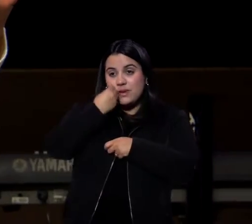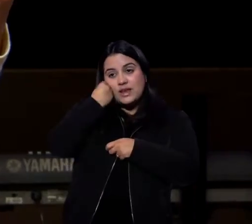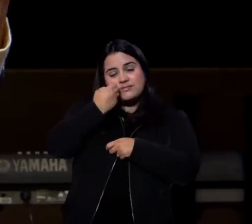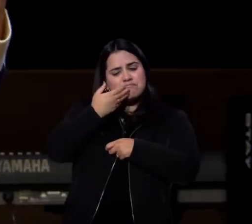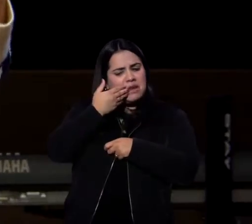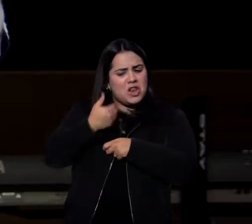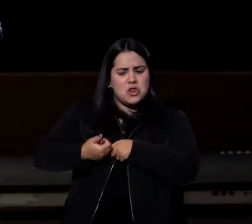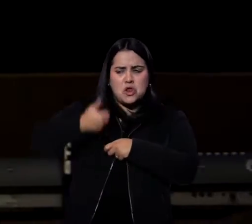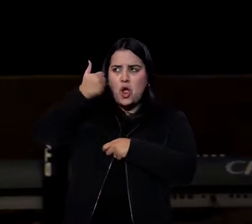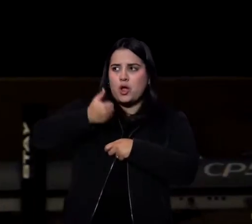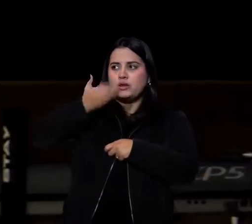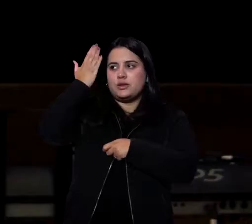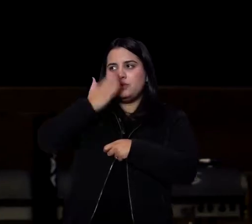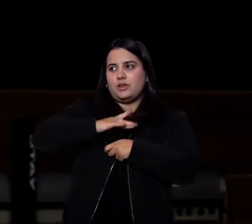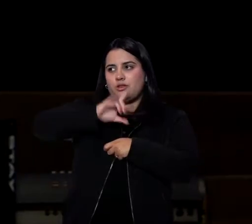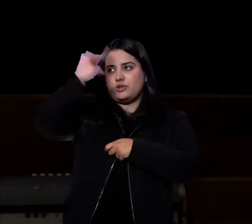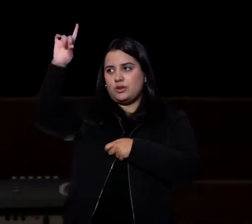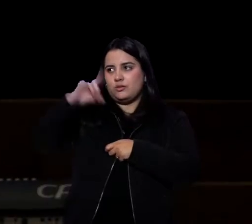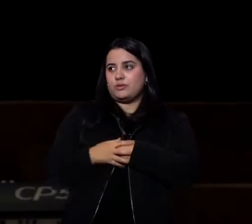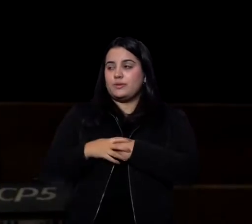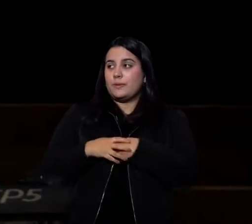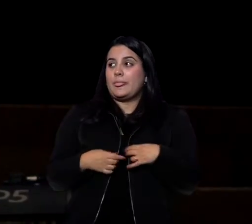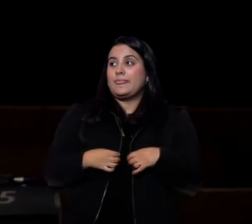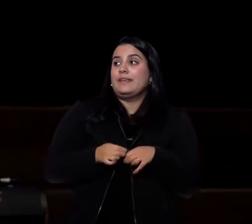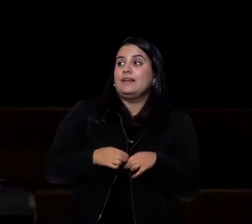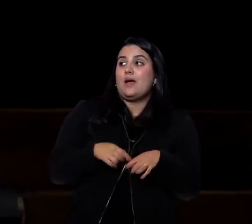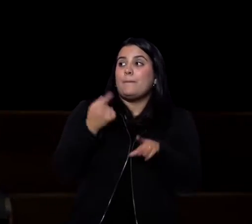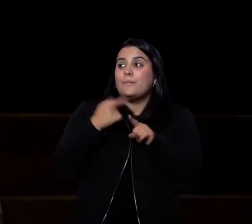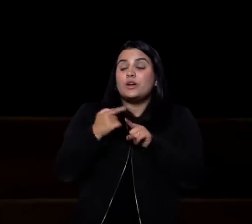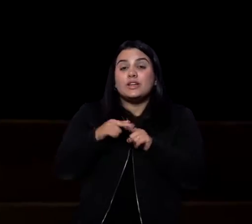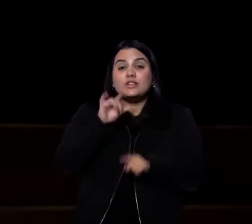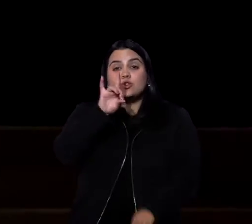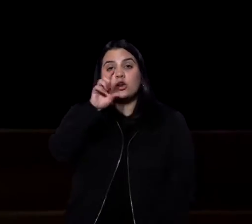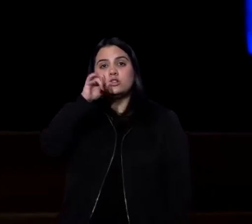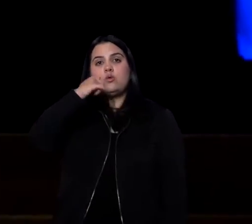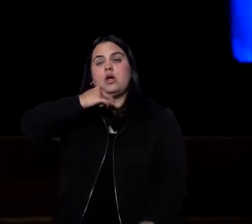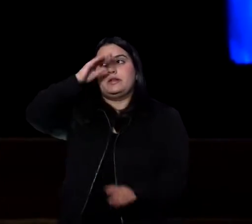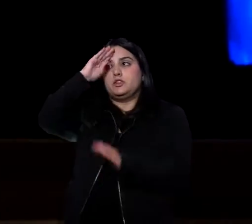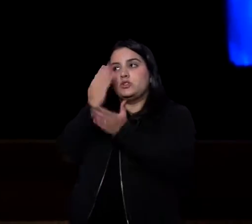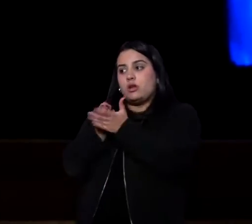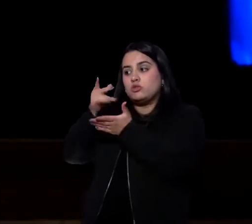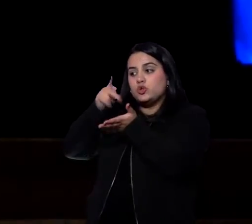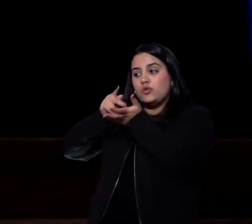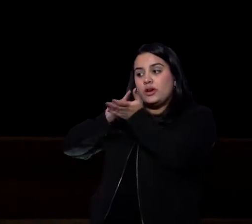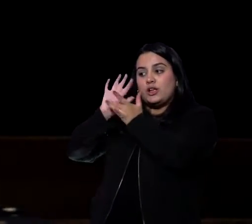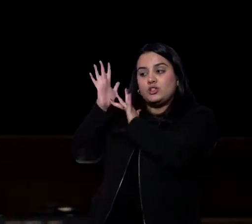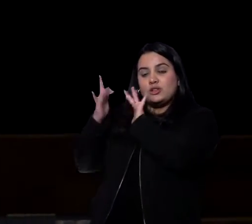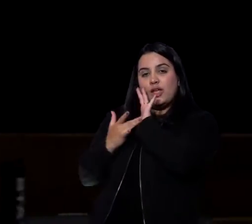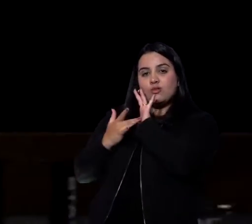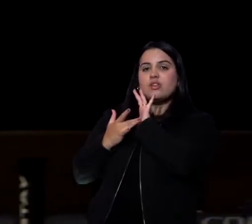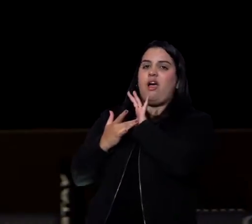quê? Porque só quem crê de fato no Filho vai ver coisas